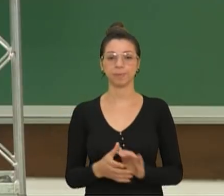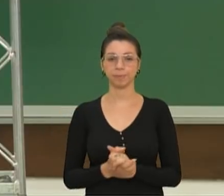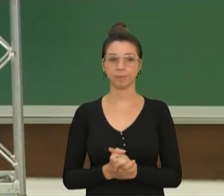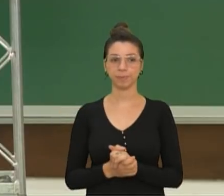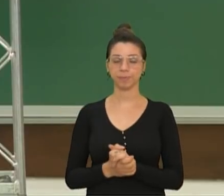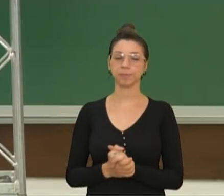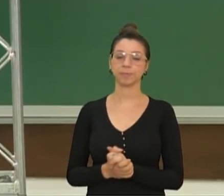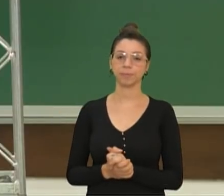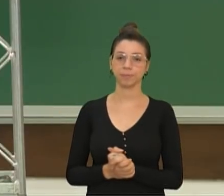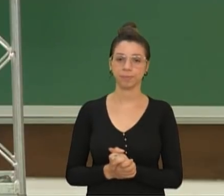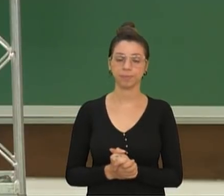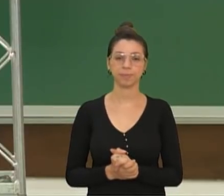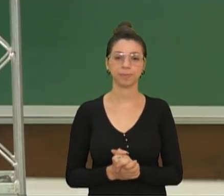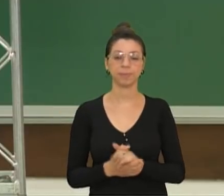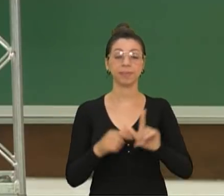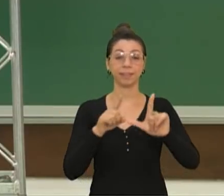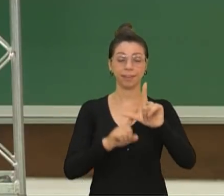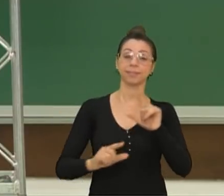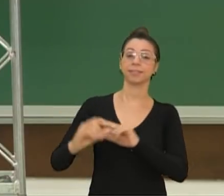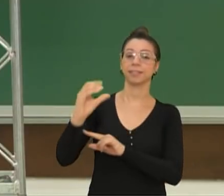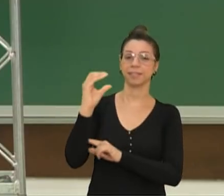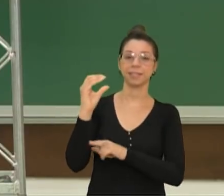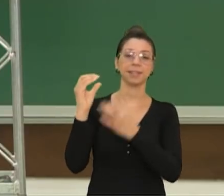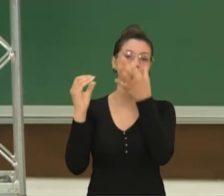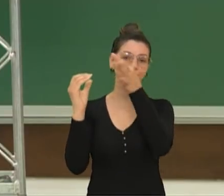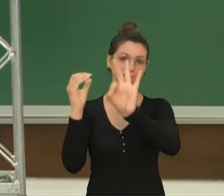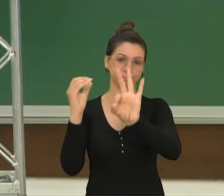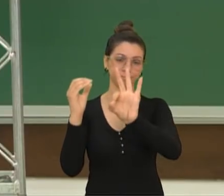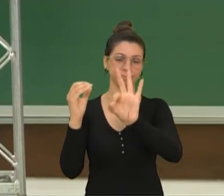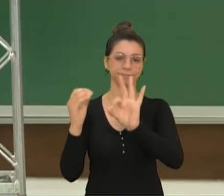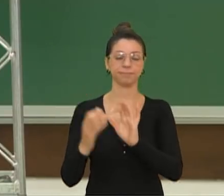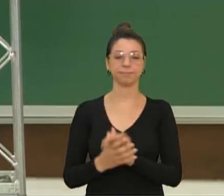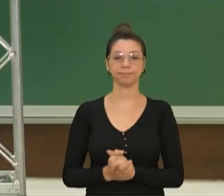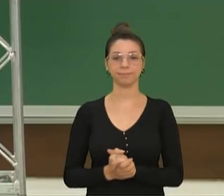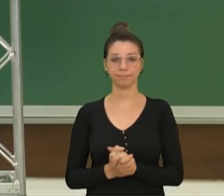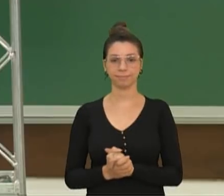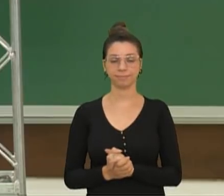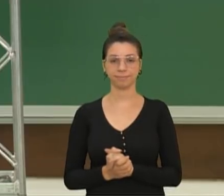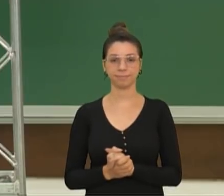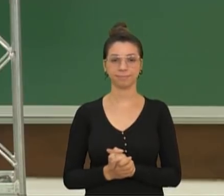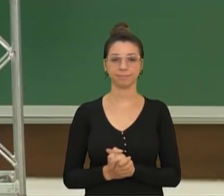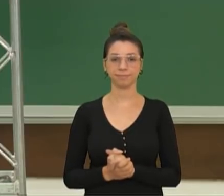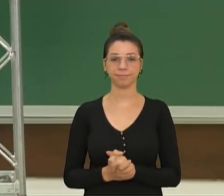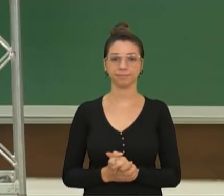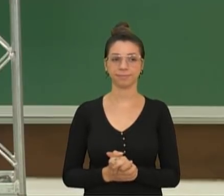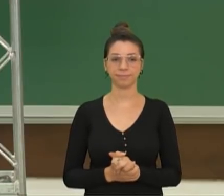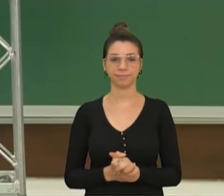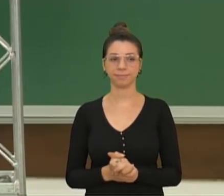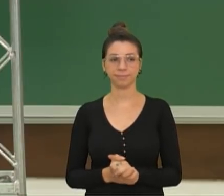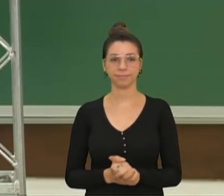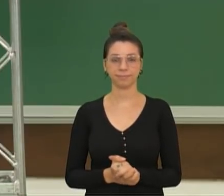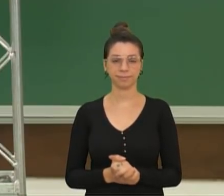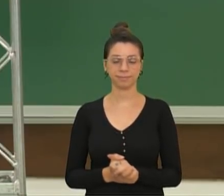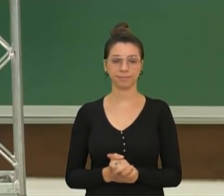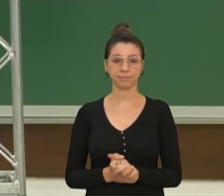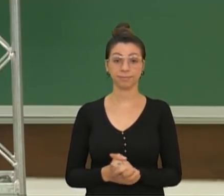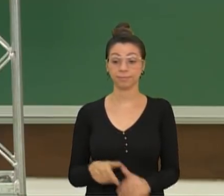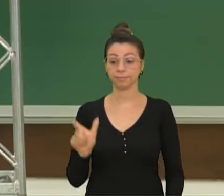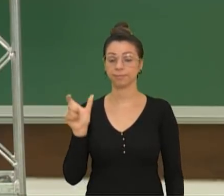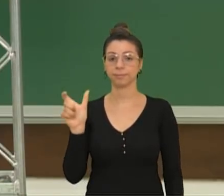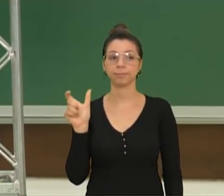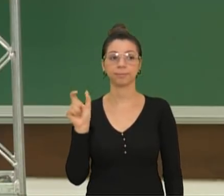Então, é respeito, solidariedade, Ubuntu. Seria a letra C a questão correta. As